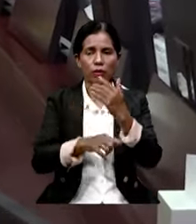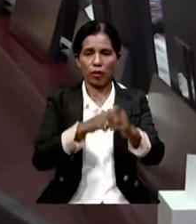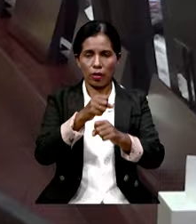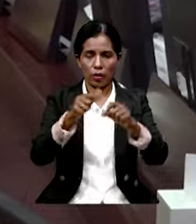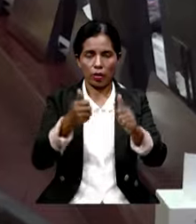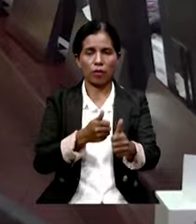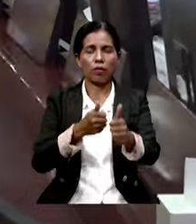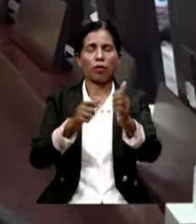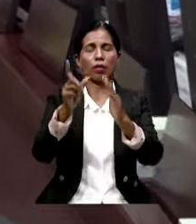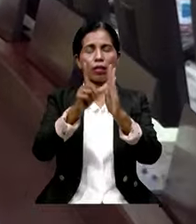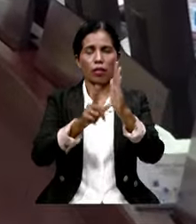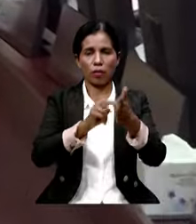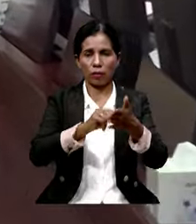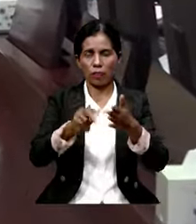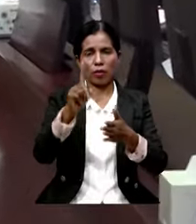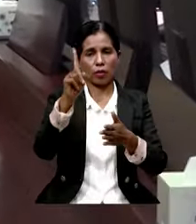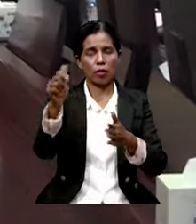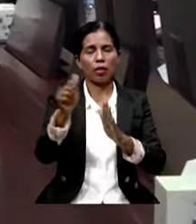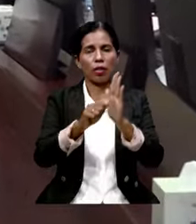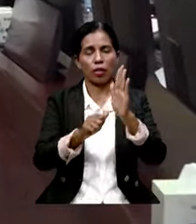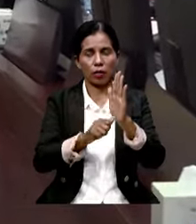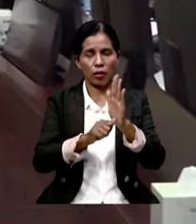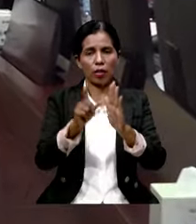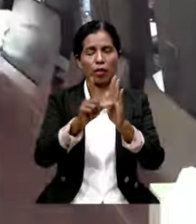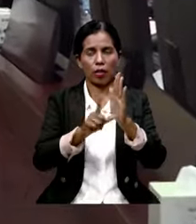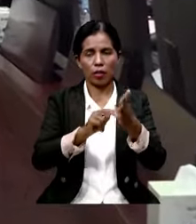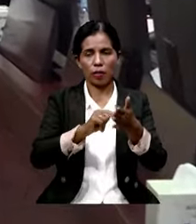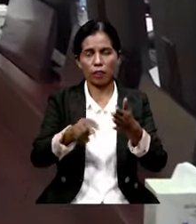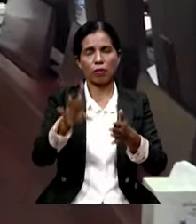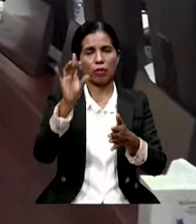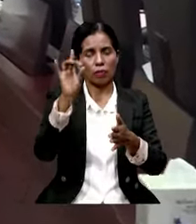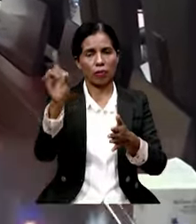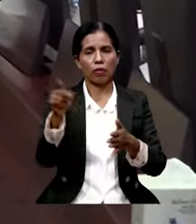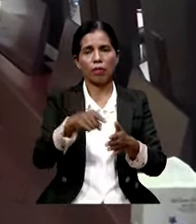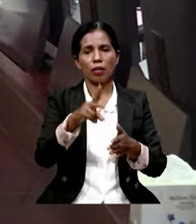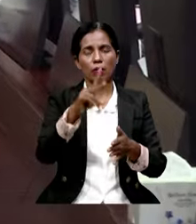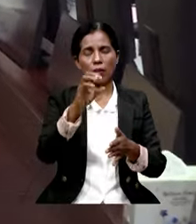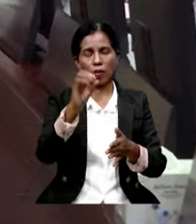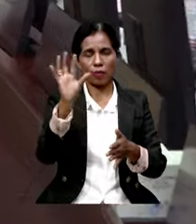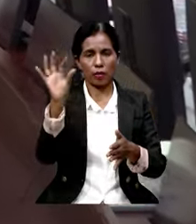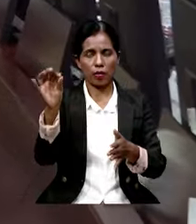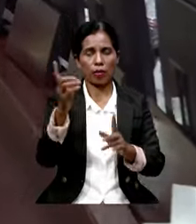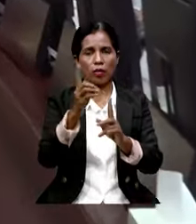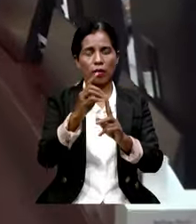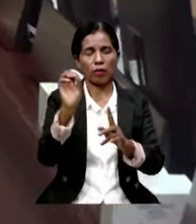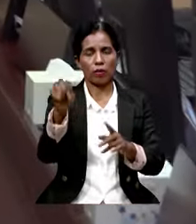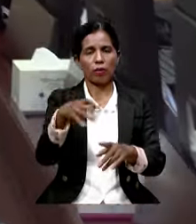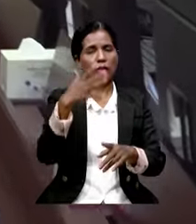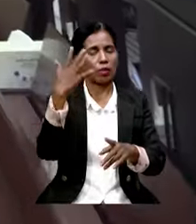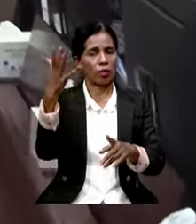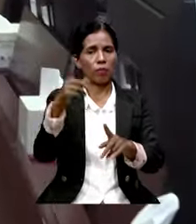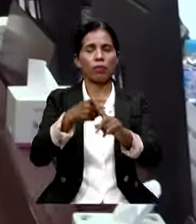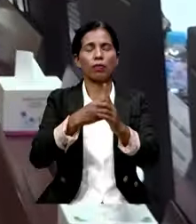tuir termo número I de artigo rito e a lei número Walu barra reun rua Sia, loron sanulo resen lima